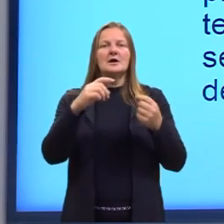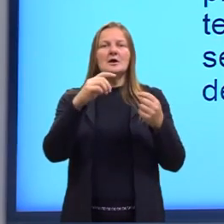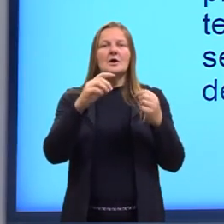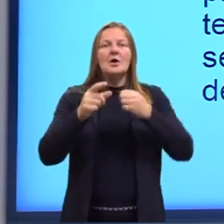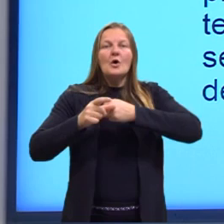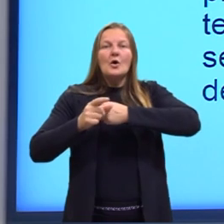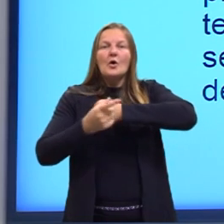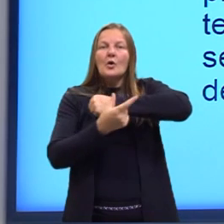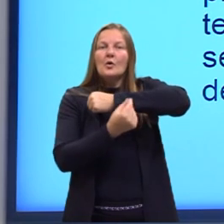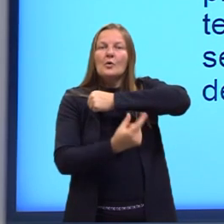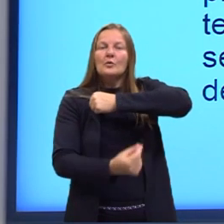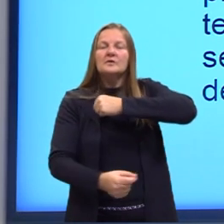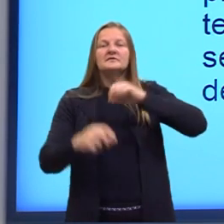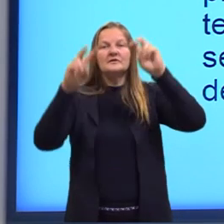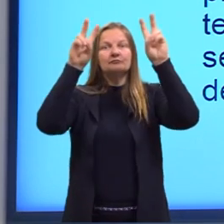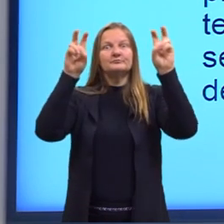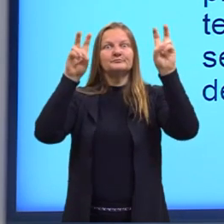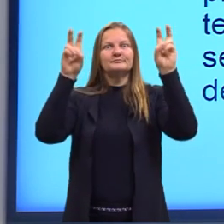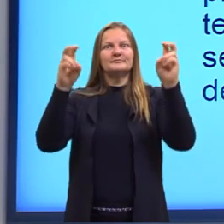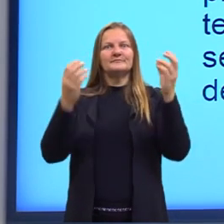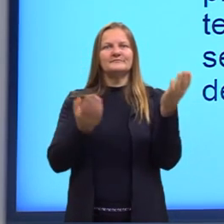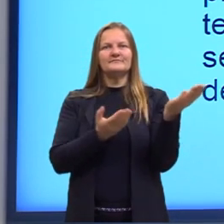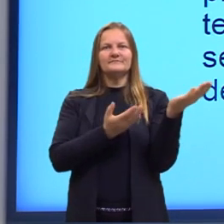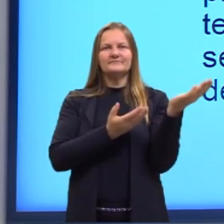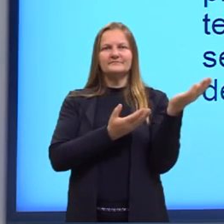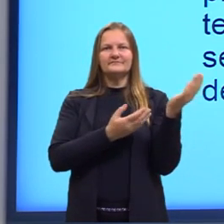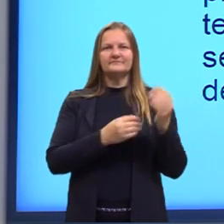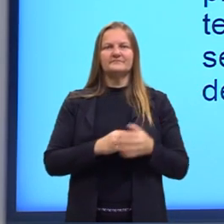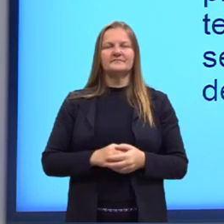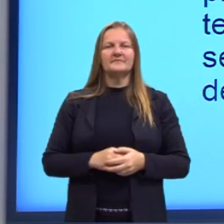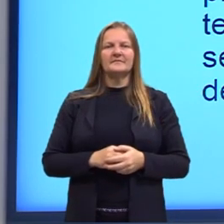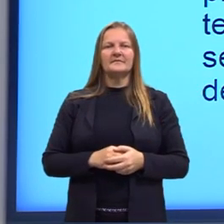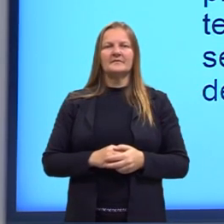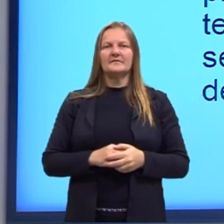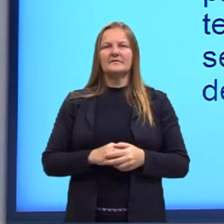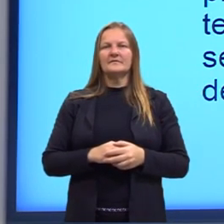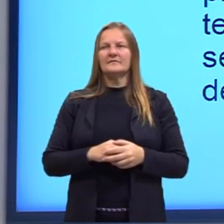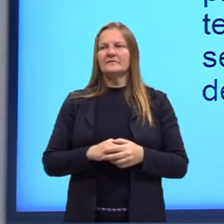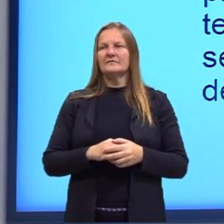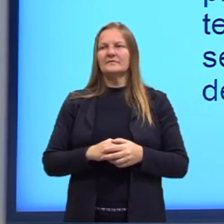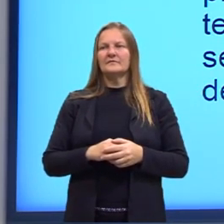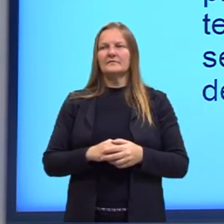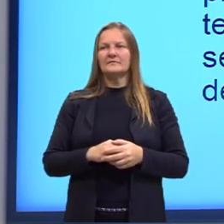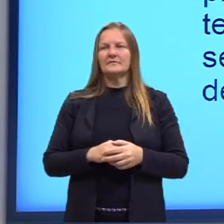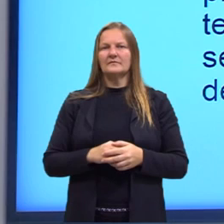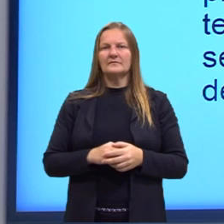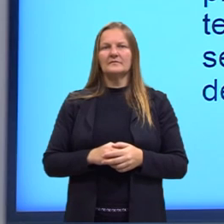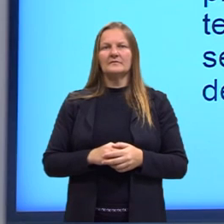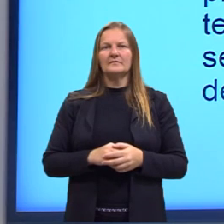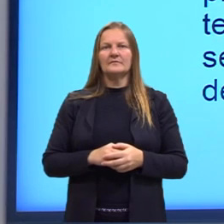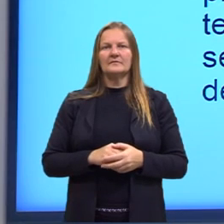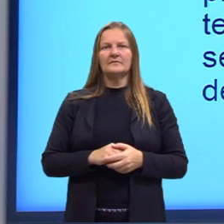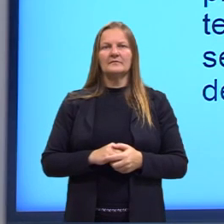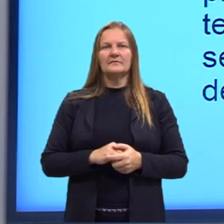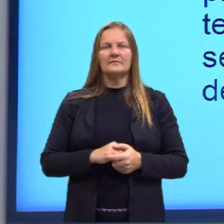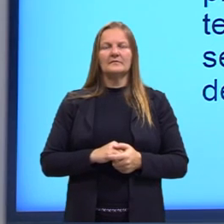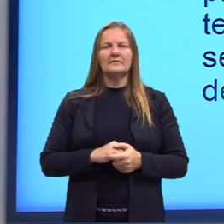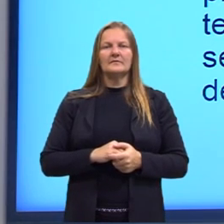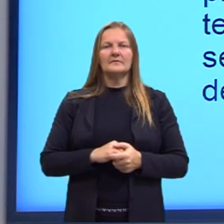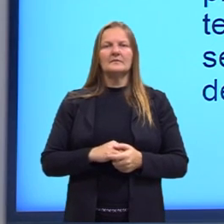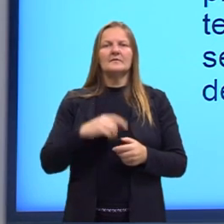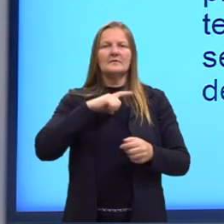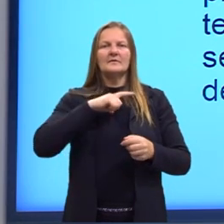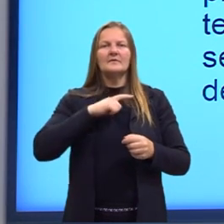coerência temática quando você recebe um um determinado tema para discorrer sobre ele você